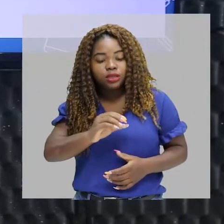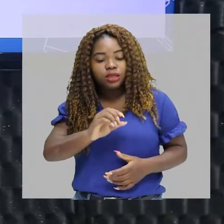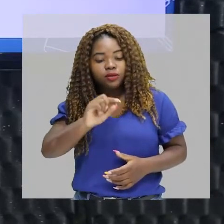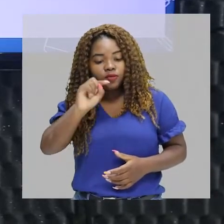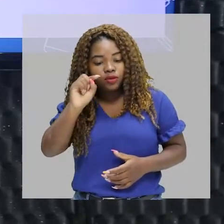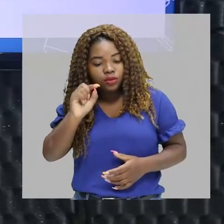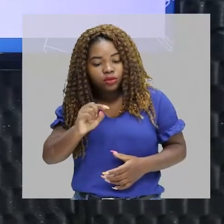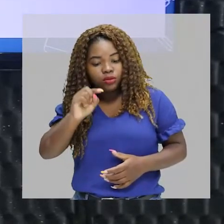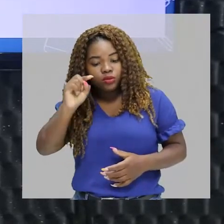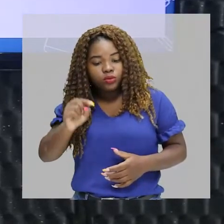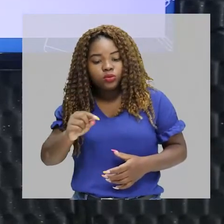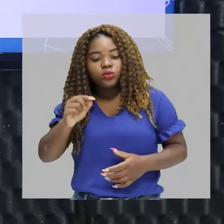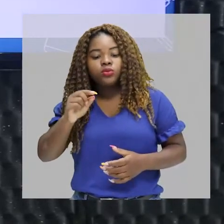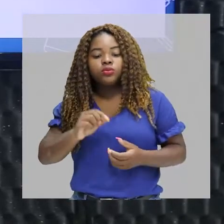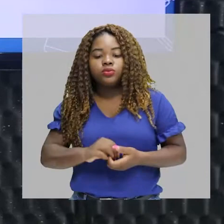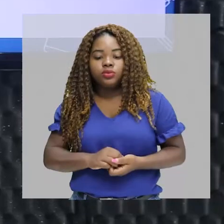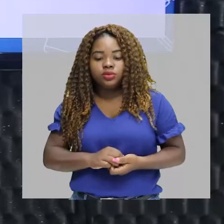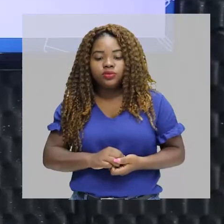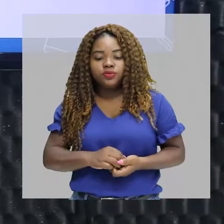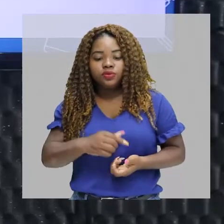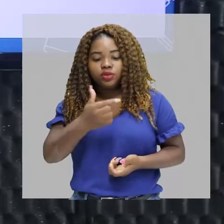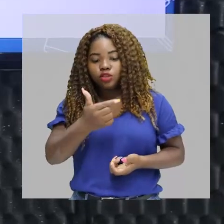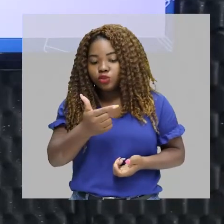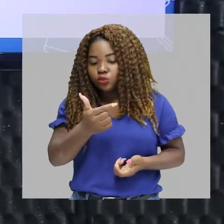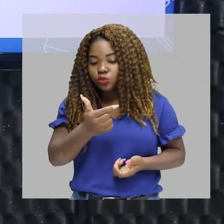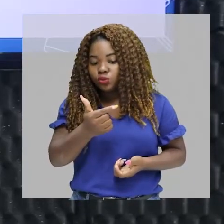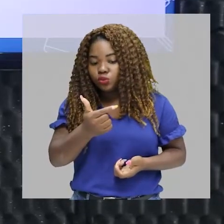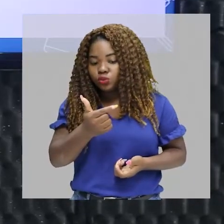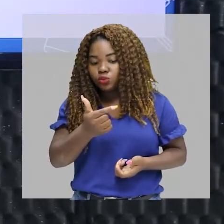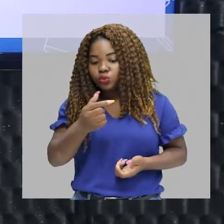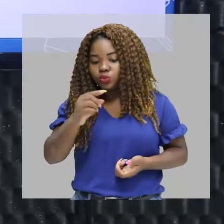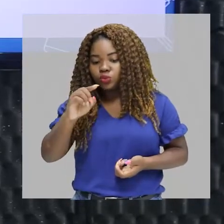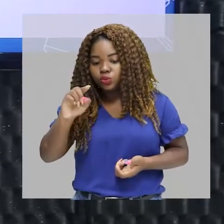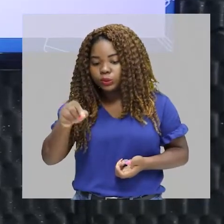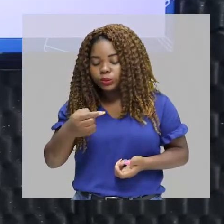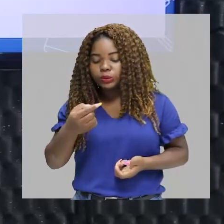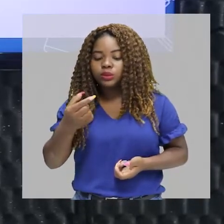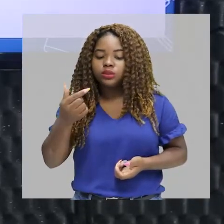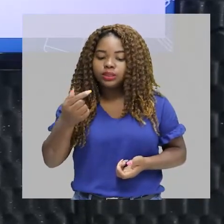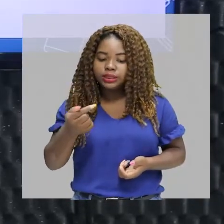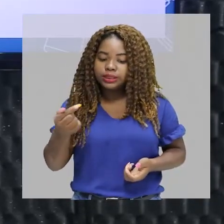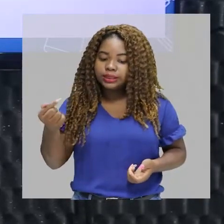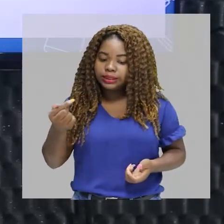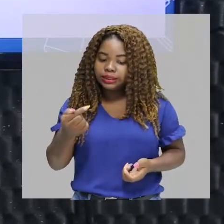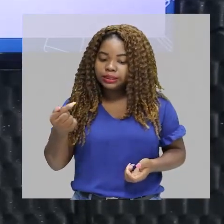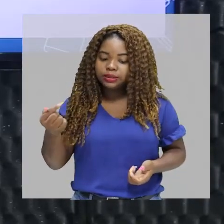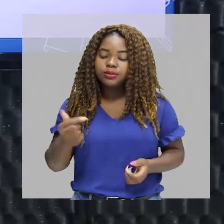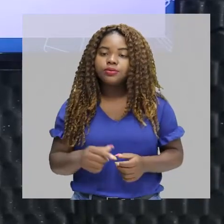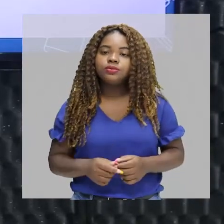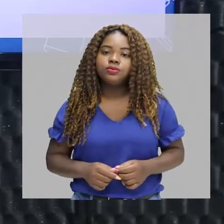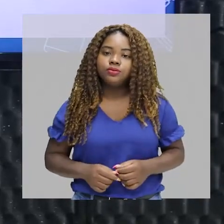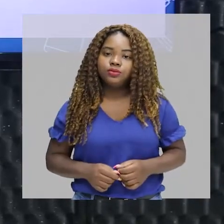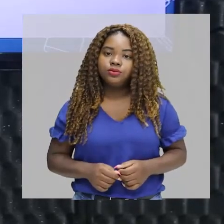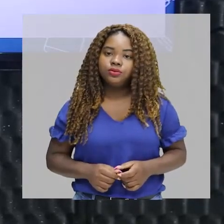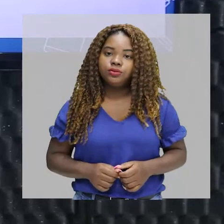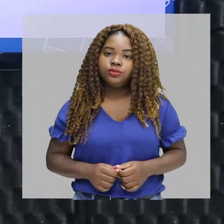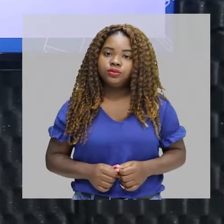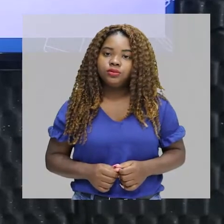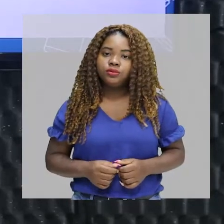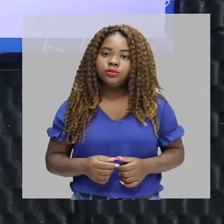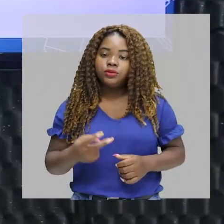2, 2,77. Como eu desloquei a vírgula para a direita, eu vou diminuir em